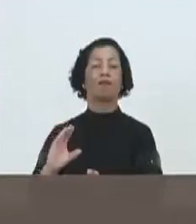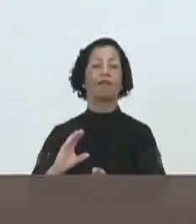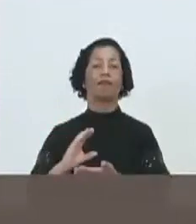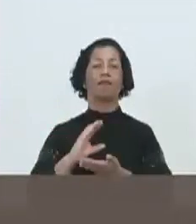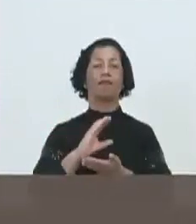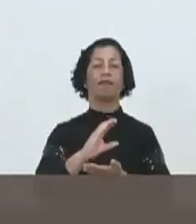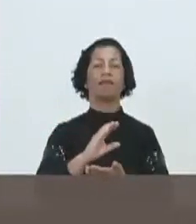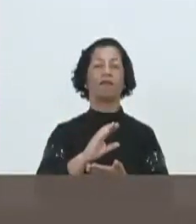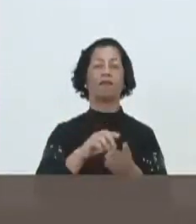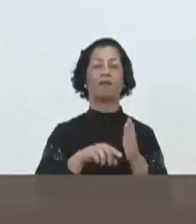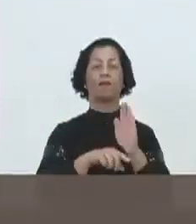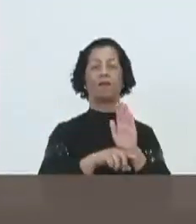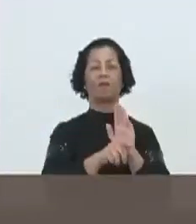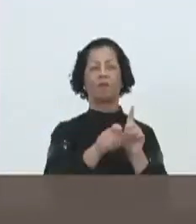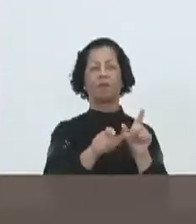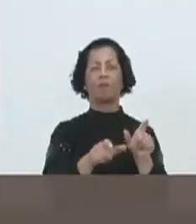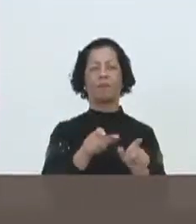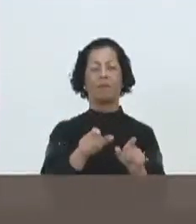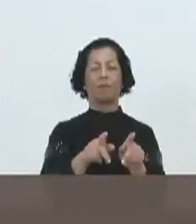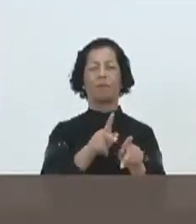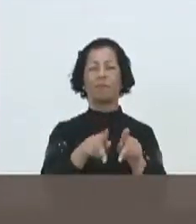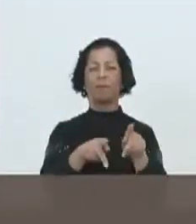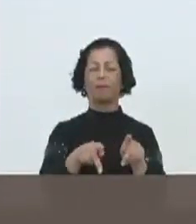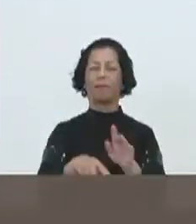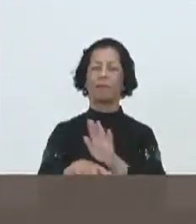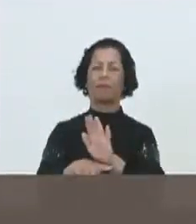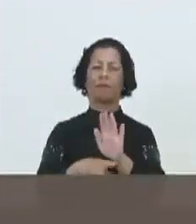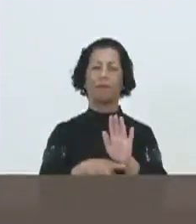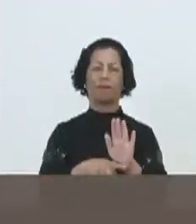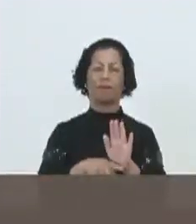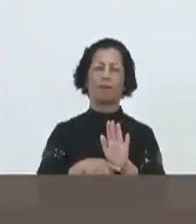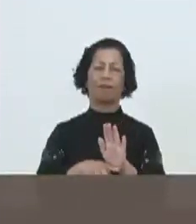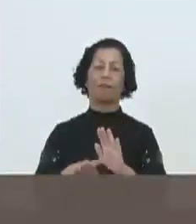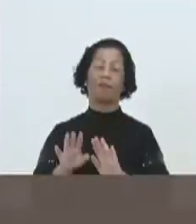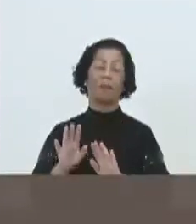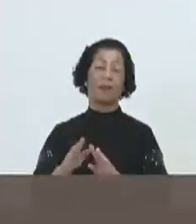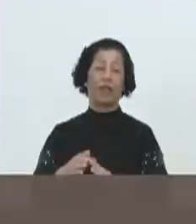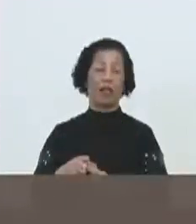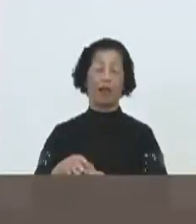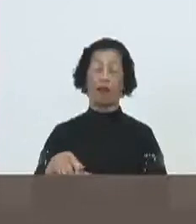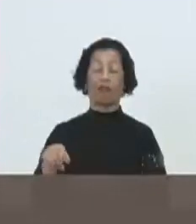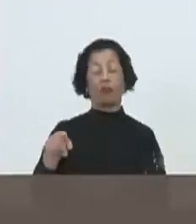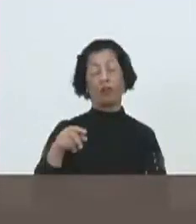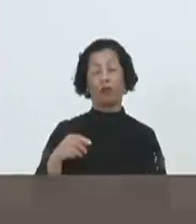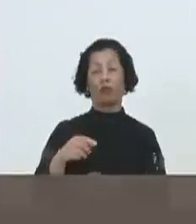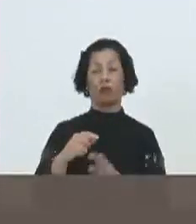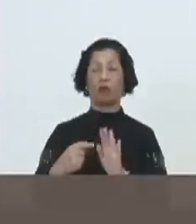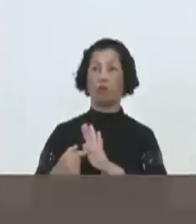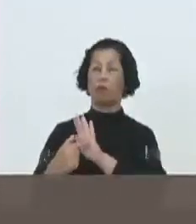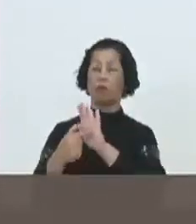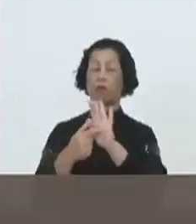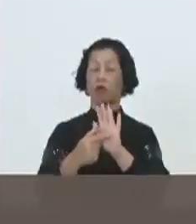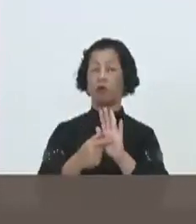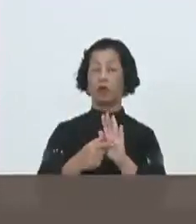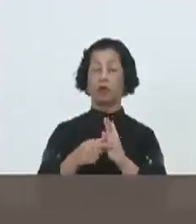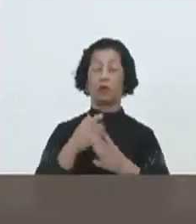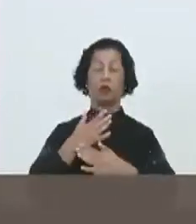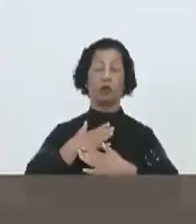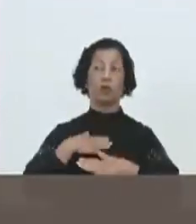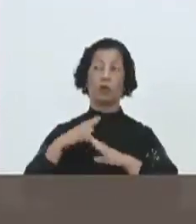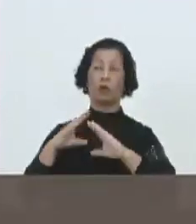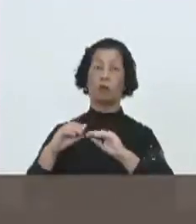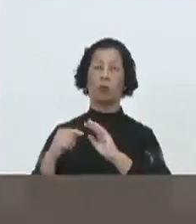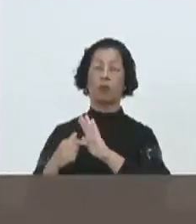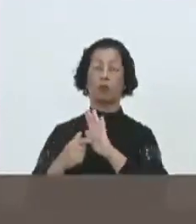população entende claro que aí os números de vocês estão sempre confortáveis a sua fala é tranquila mas a